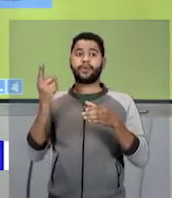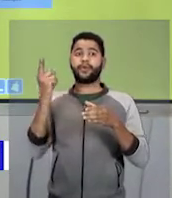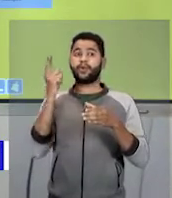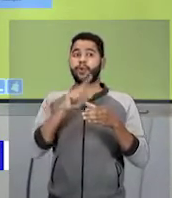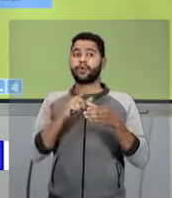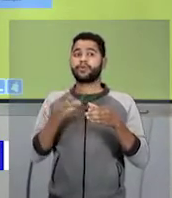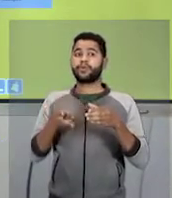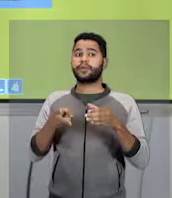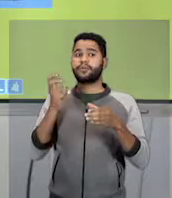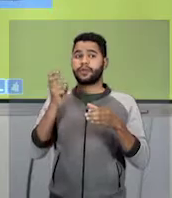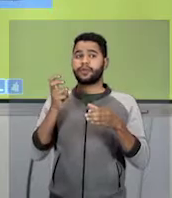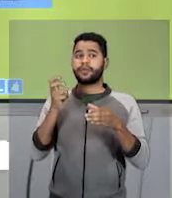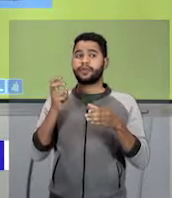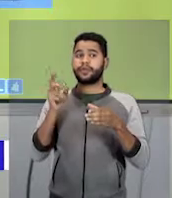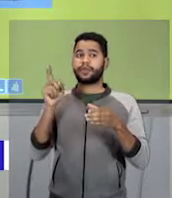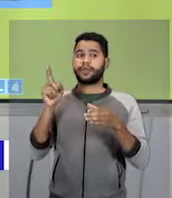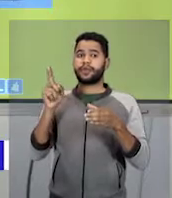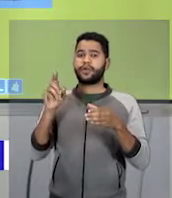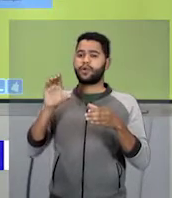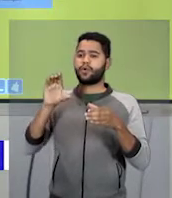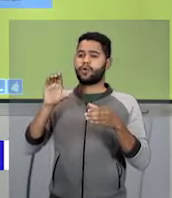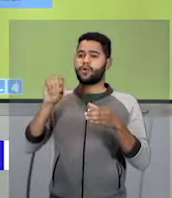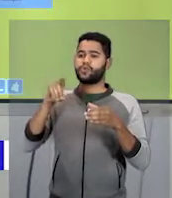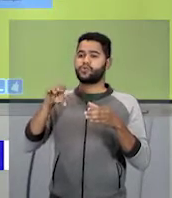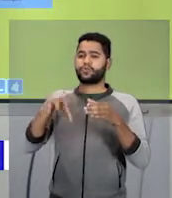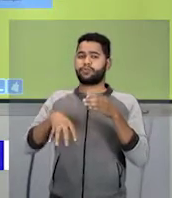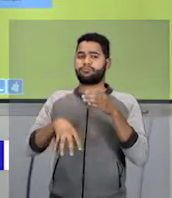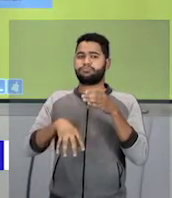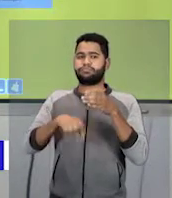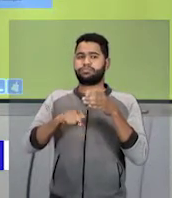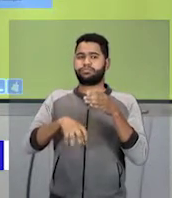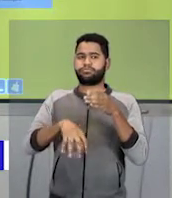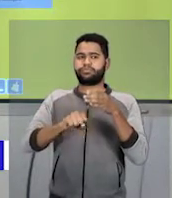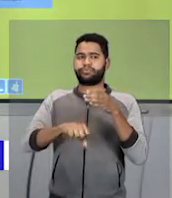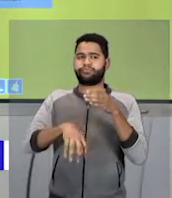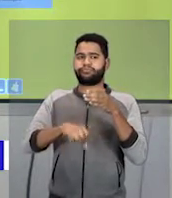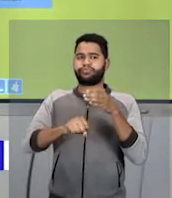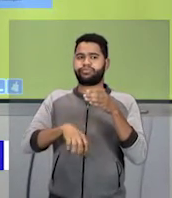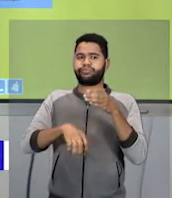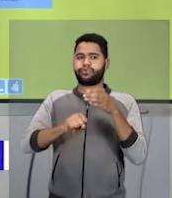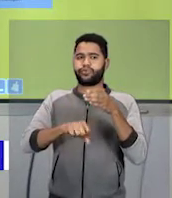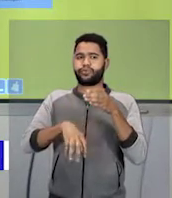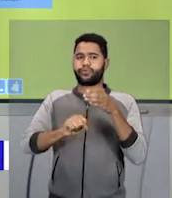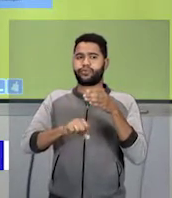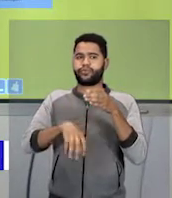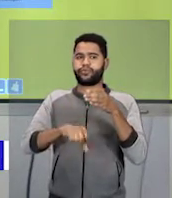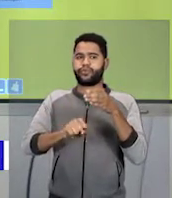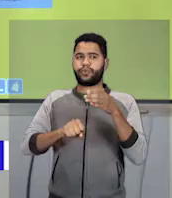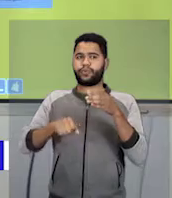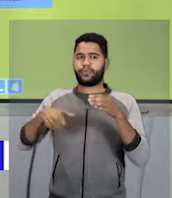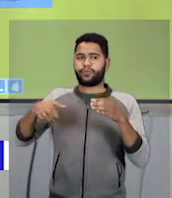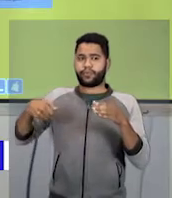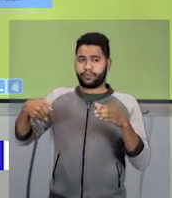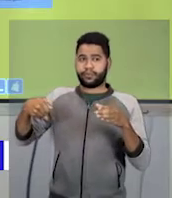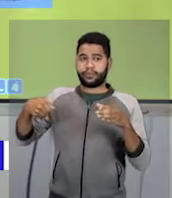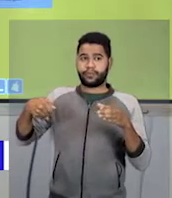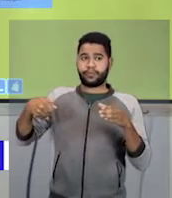consegue perceber é a condução térmica. Por quê? O cabo, ele aquece assim